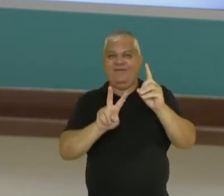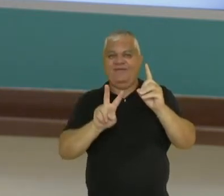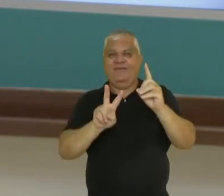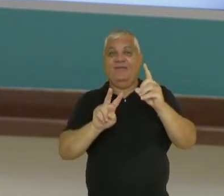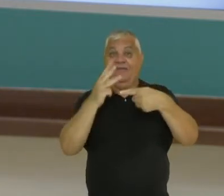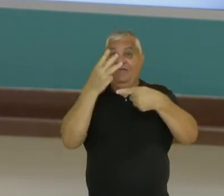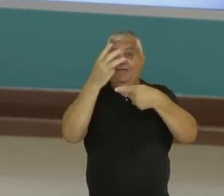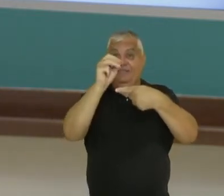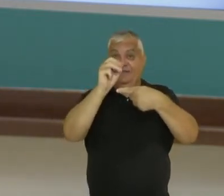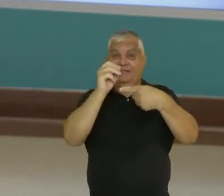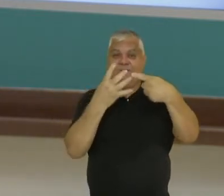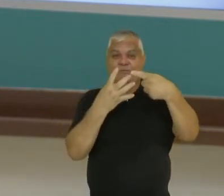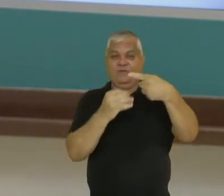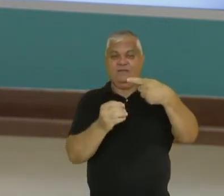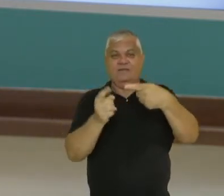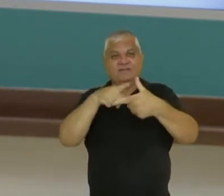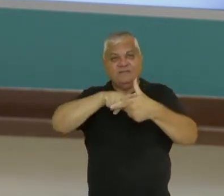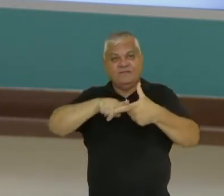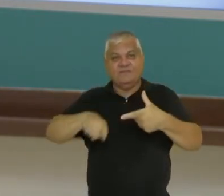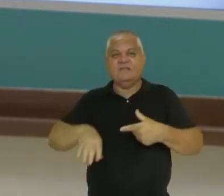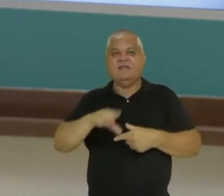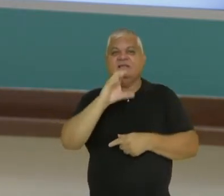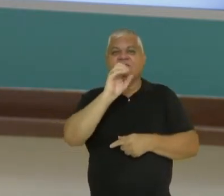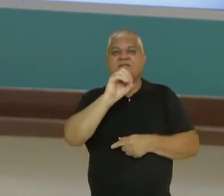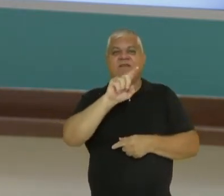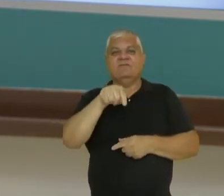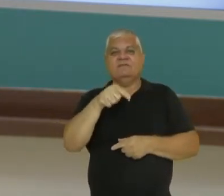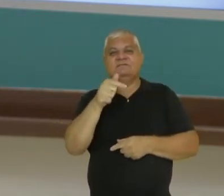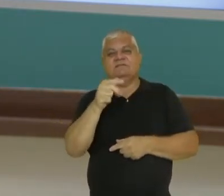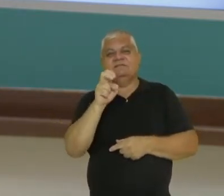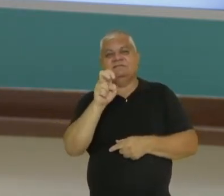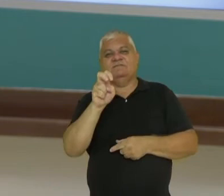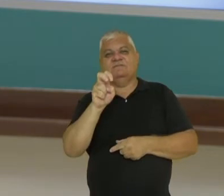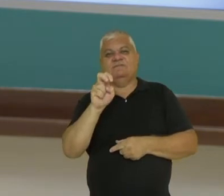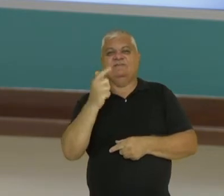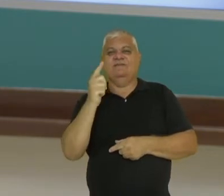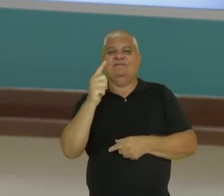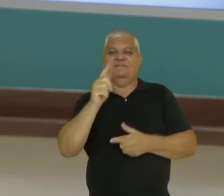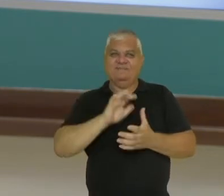tem 0,705 gramas por ml.